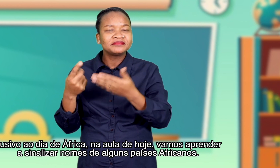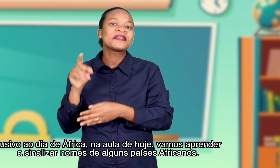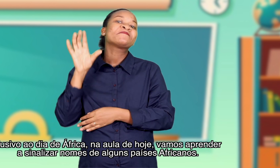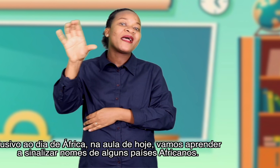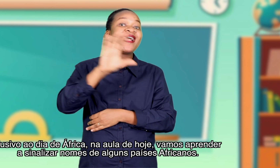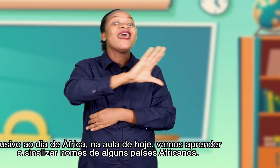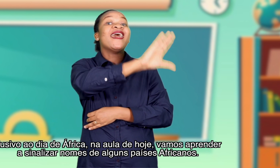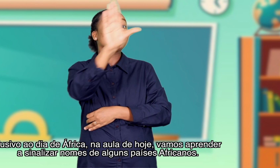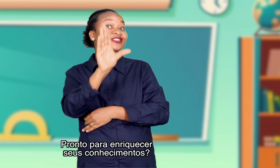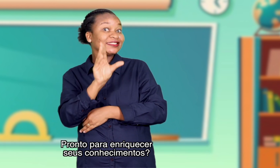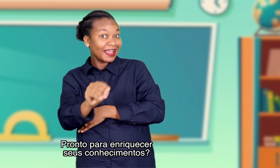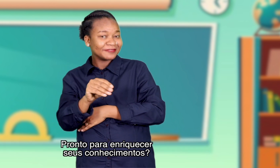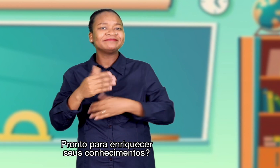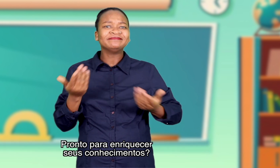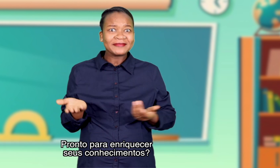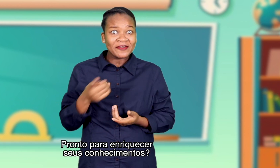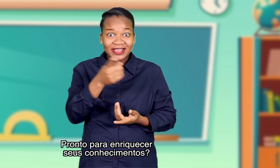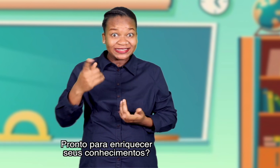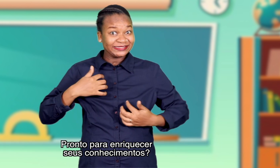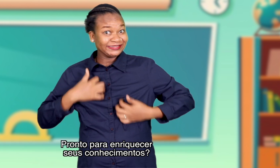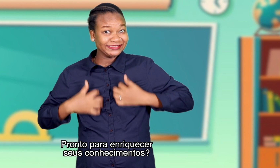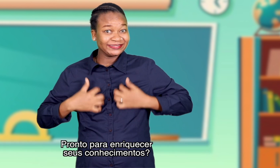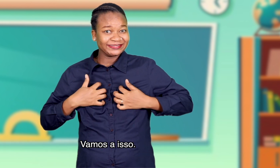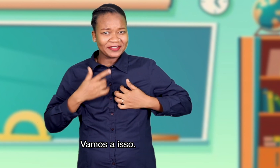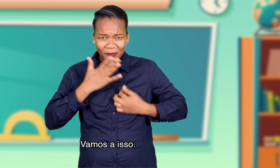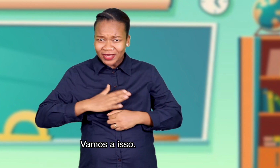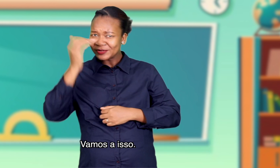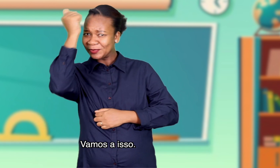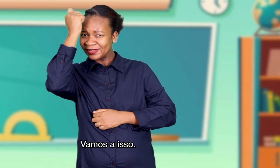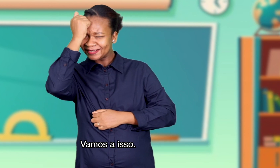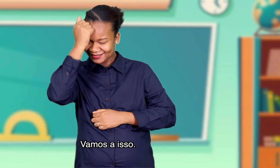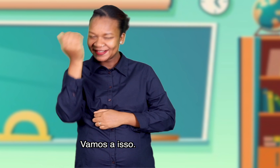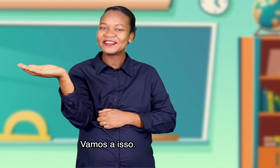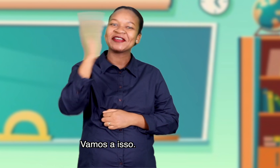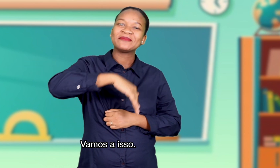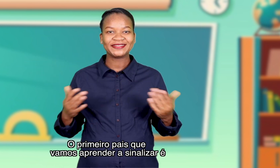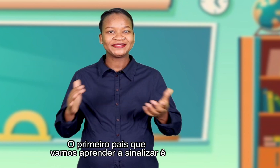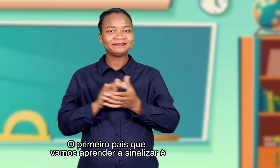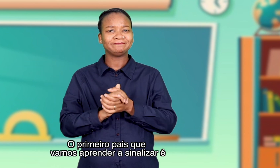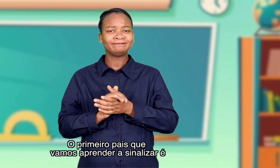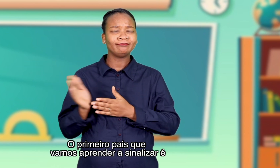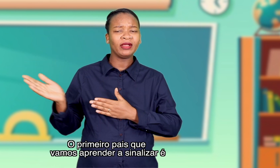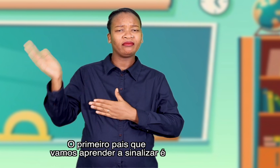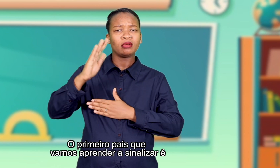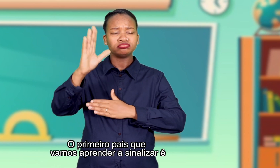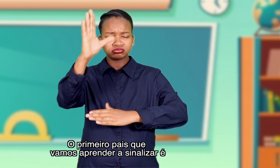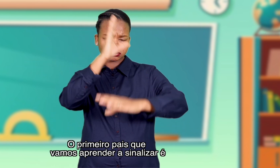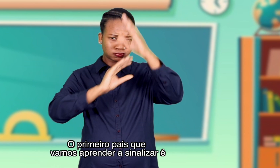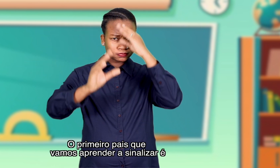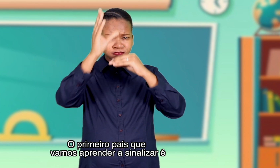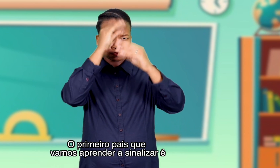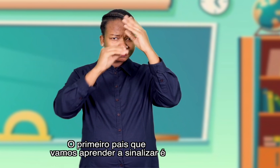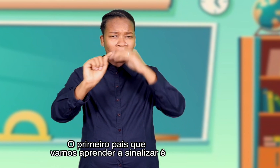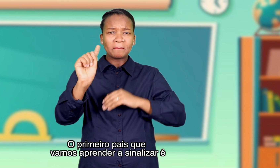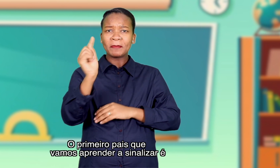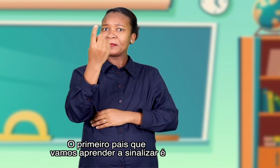alguns países africanos. Pronto para enriquecer seus conhecimentos? Vamos a isso. O primeiro país que vamos